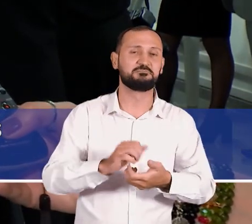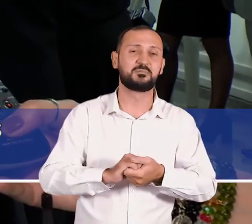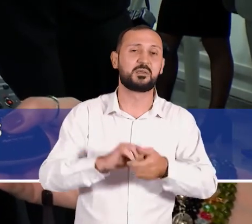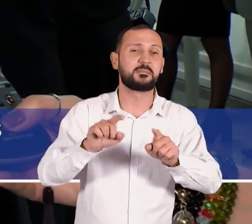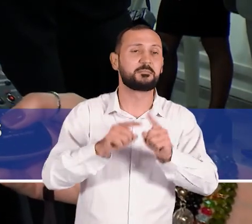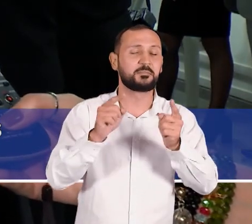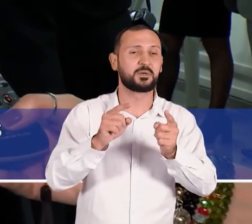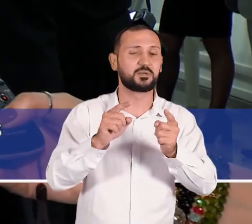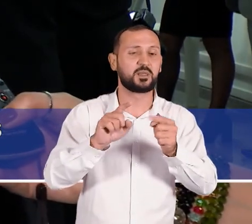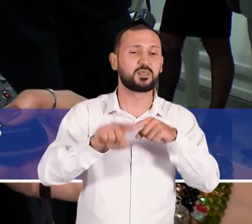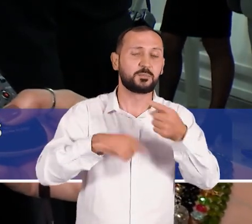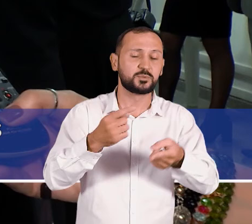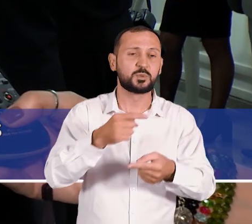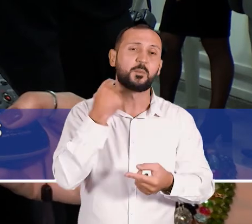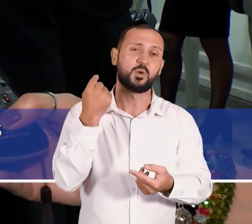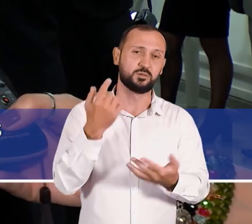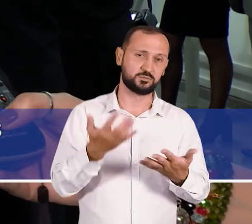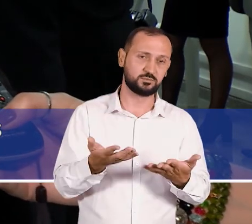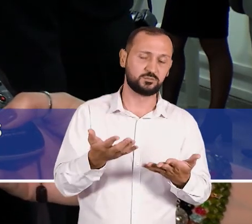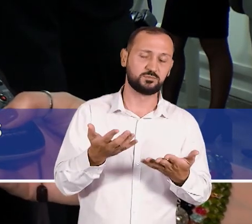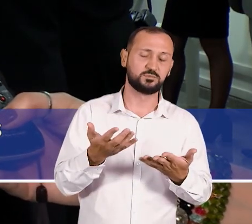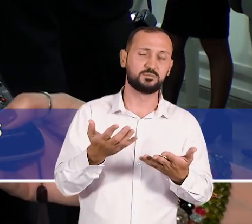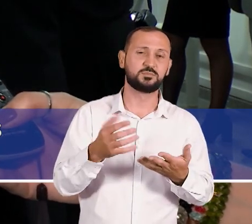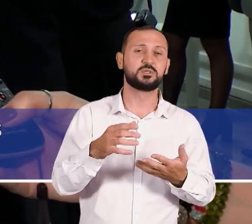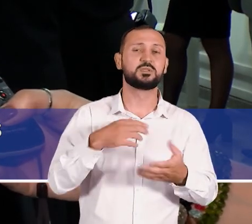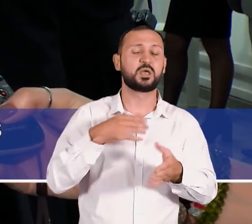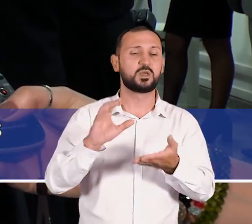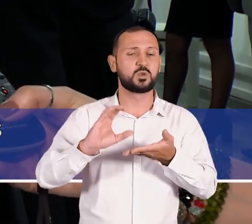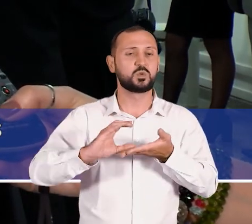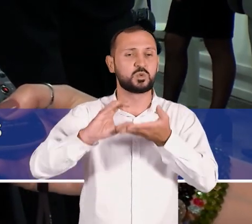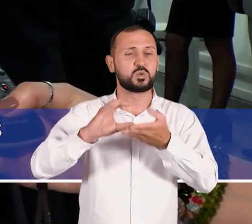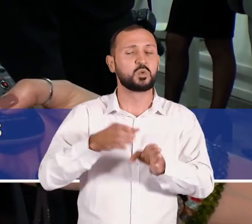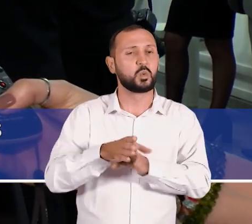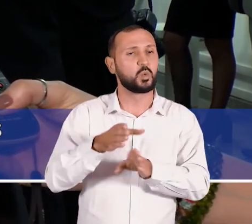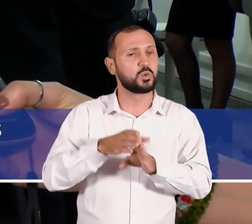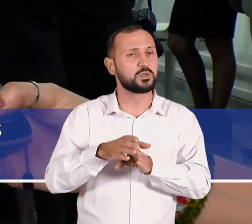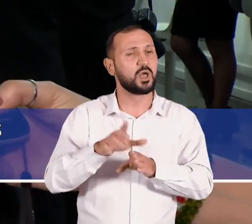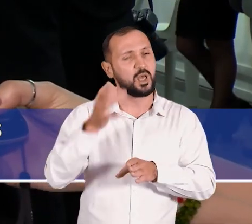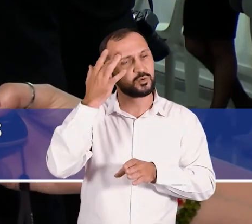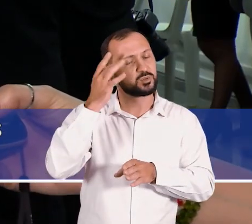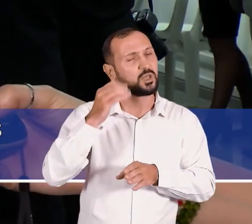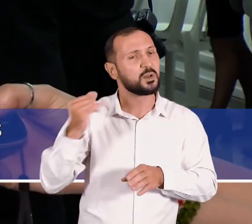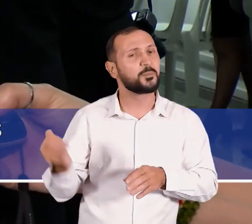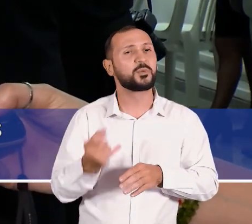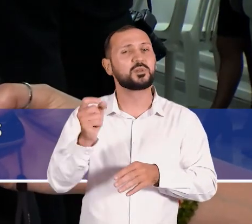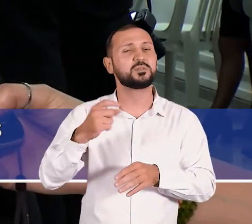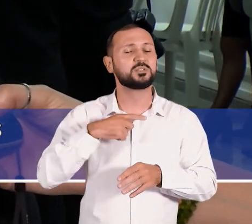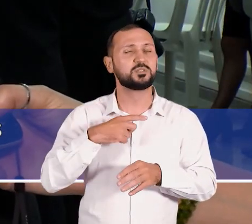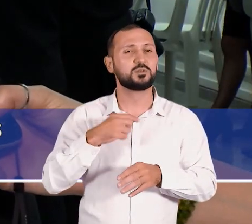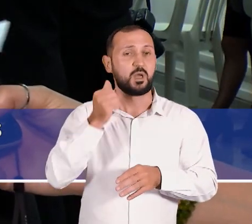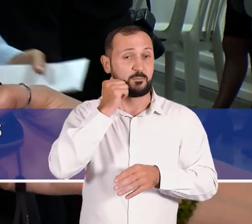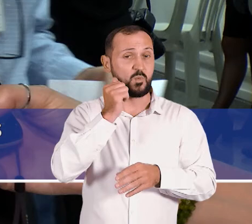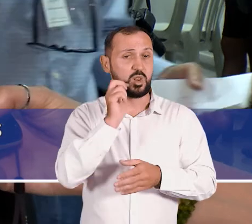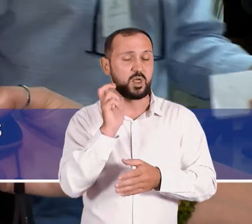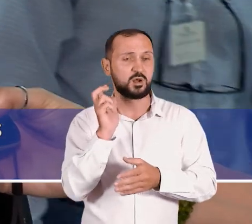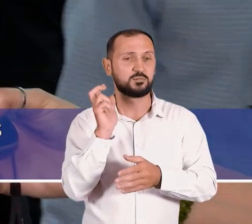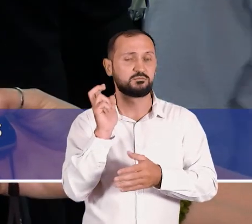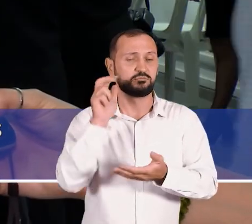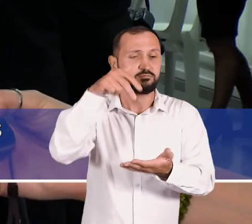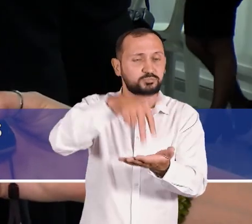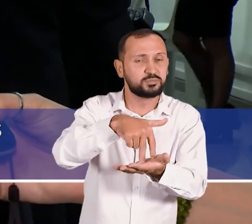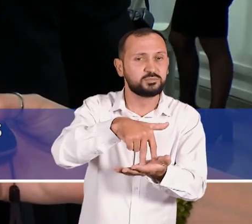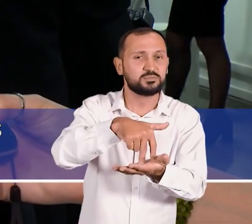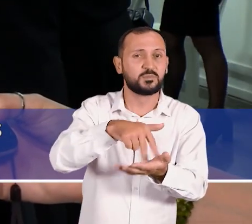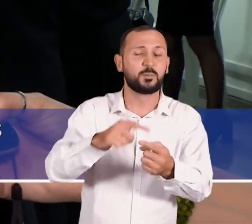muito bem, mas logo depois ela veio a falecer. E os conselheiros acharam que era bom a gente continuar tendo uma mulher,